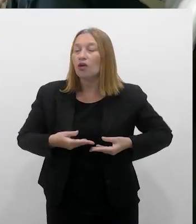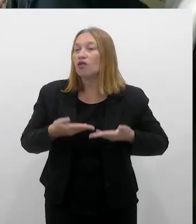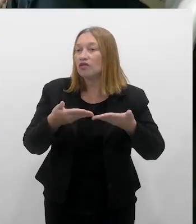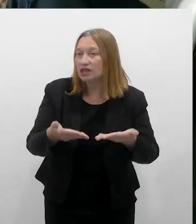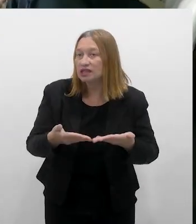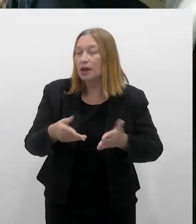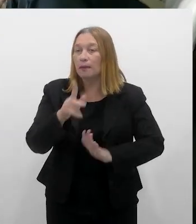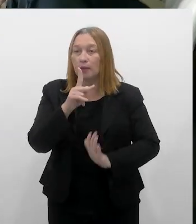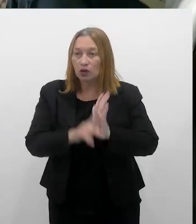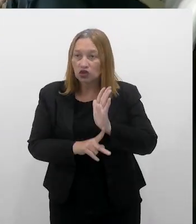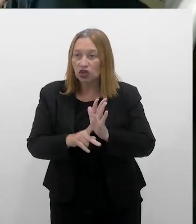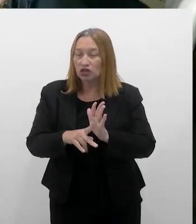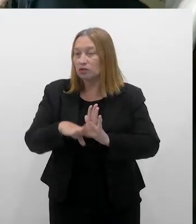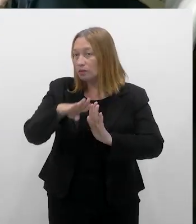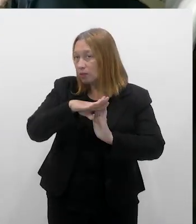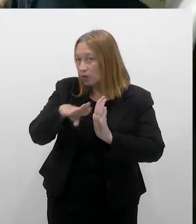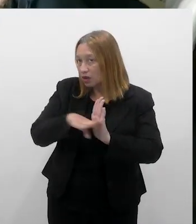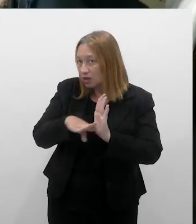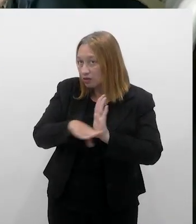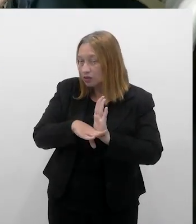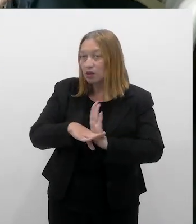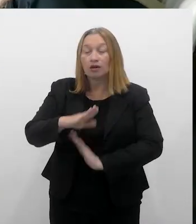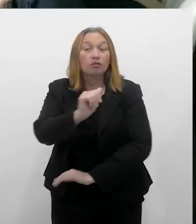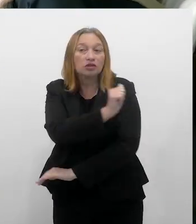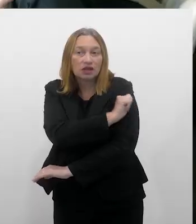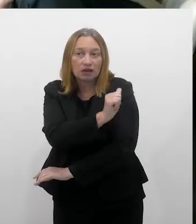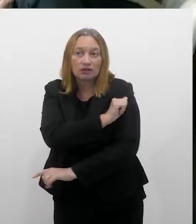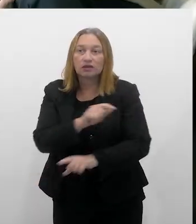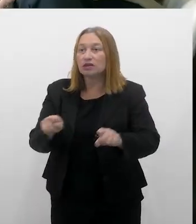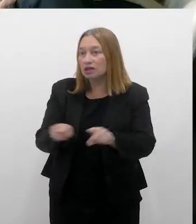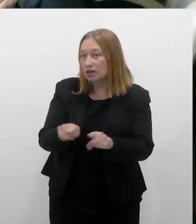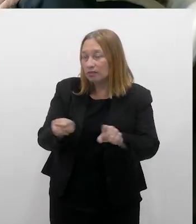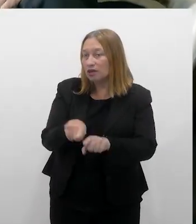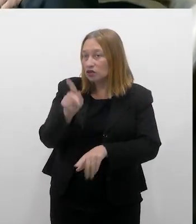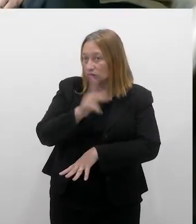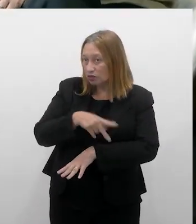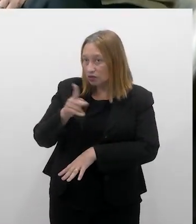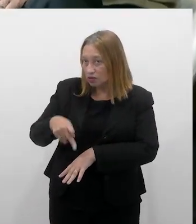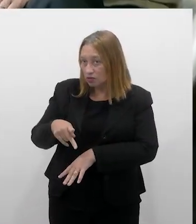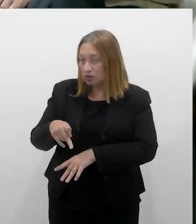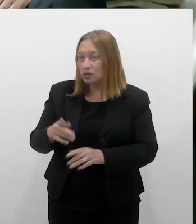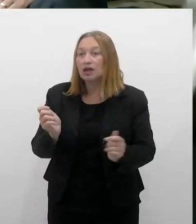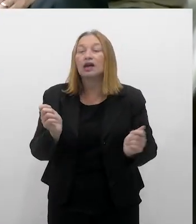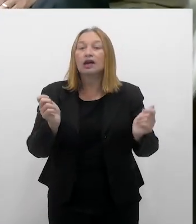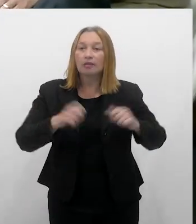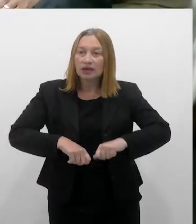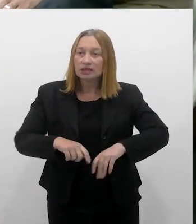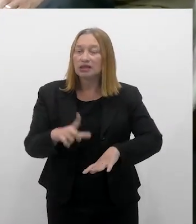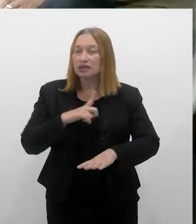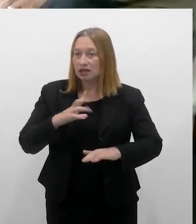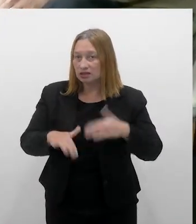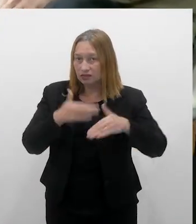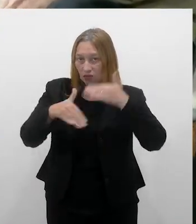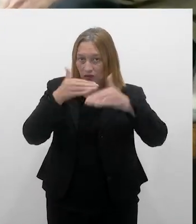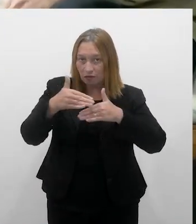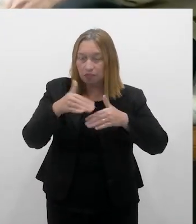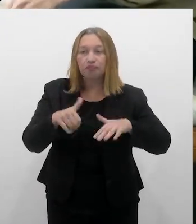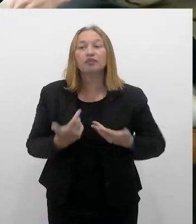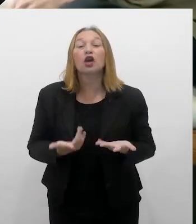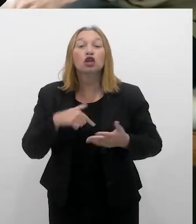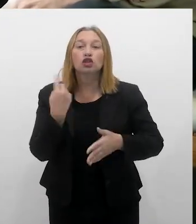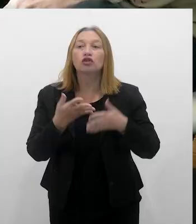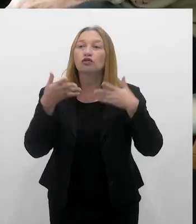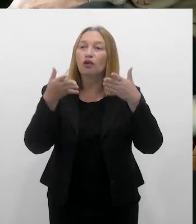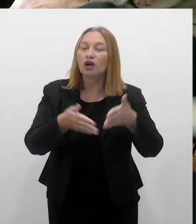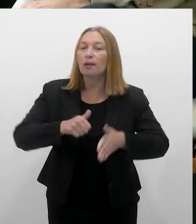oferecer projetos, programas, tanto para os alunos, mas que os nossos professores, né, sejam capazes também de desenvolver.